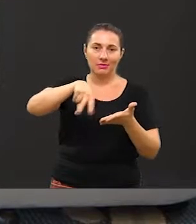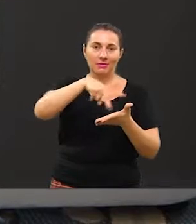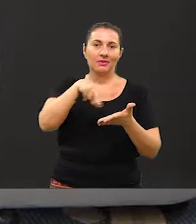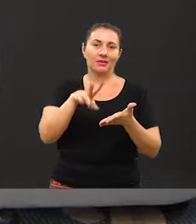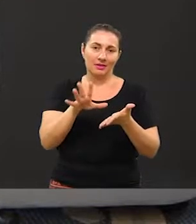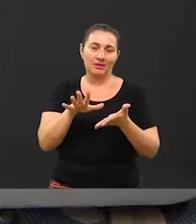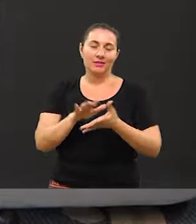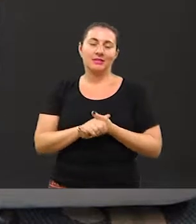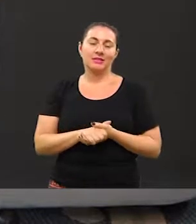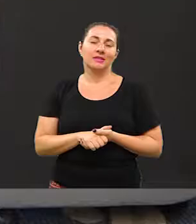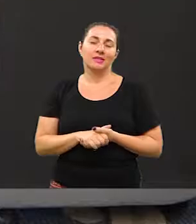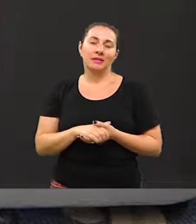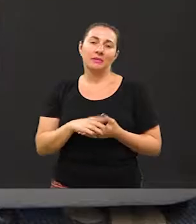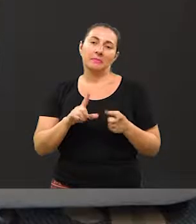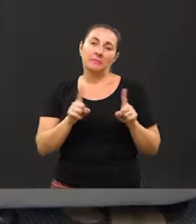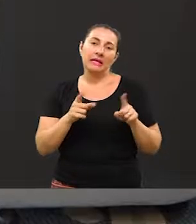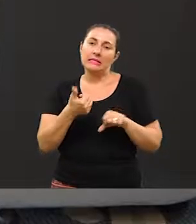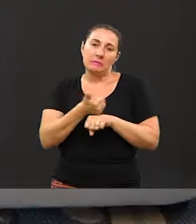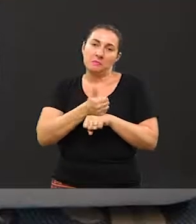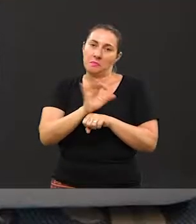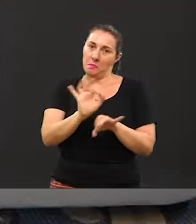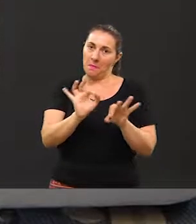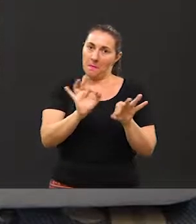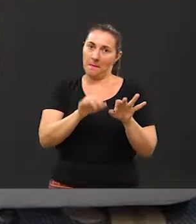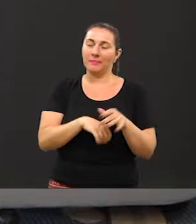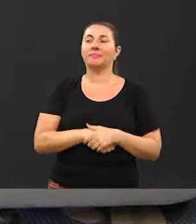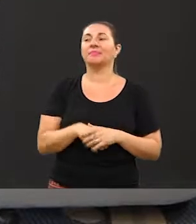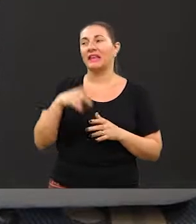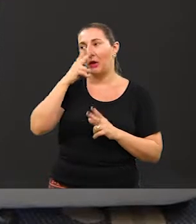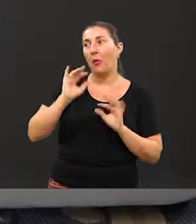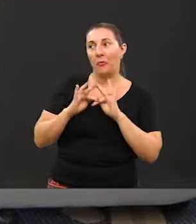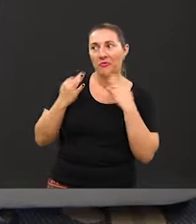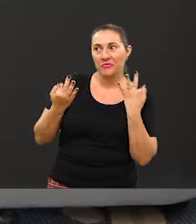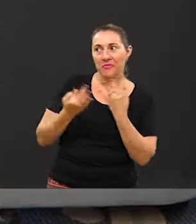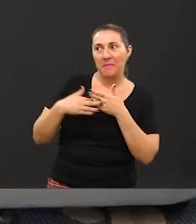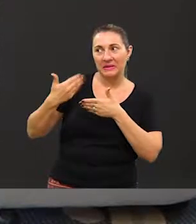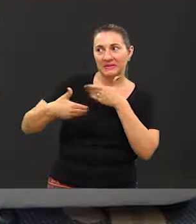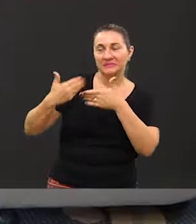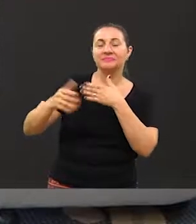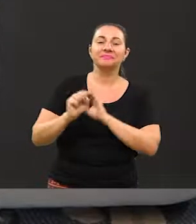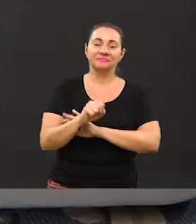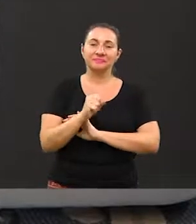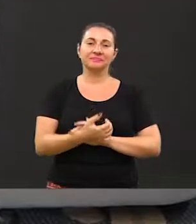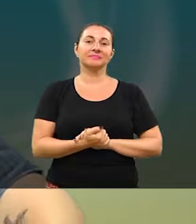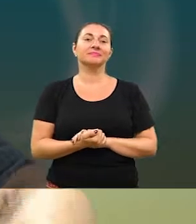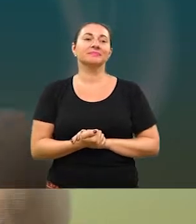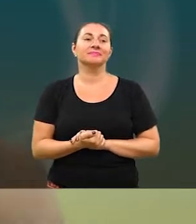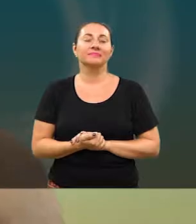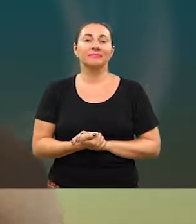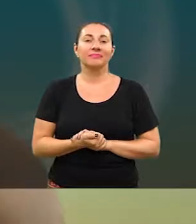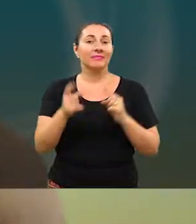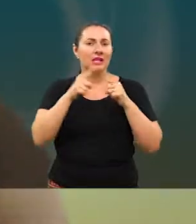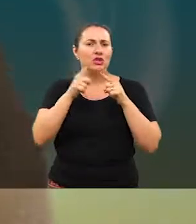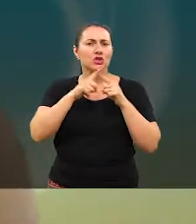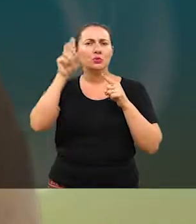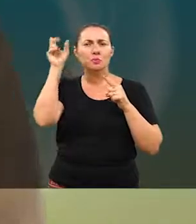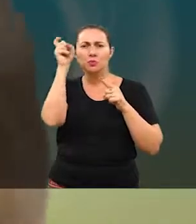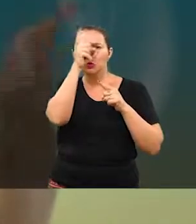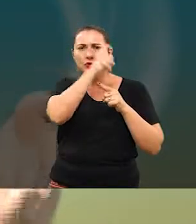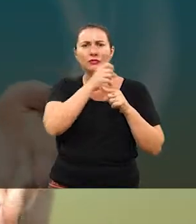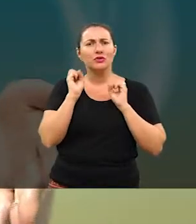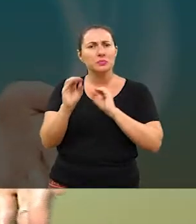acabou não indo tanto para esse lado profissional. Mas ela adora também. Ah, e a gostou da família. Que legal! É isso aí. Quais são os tipos mais